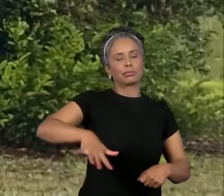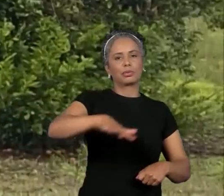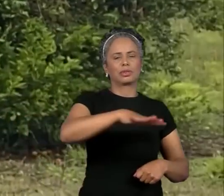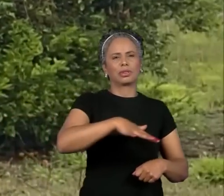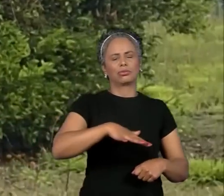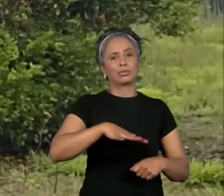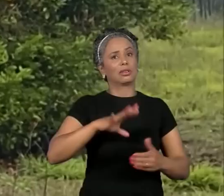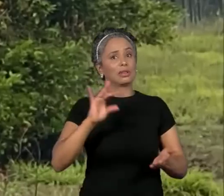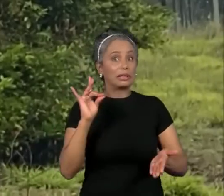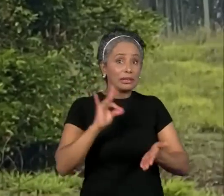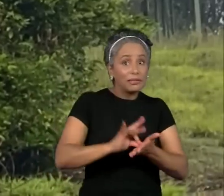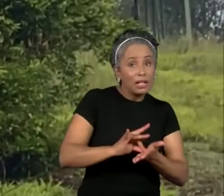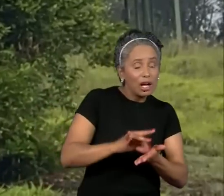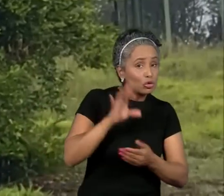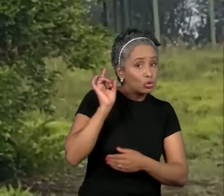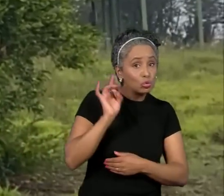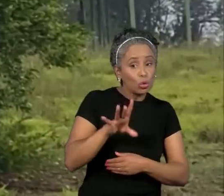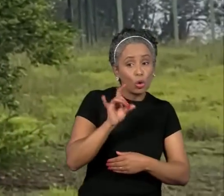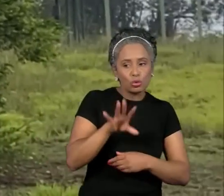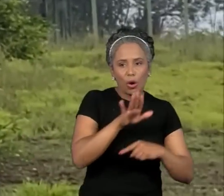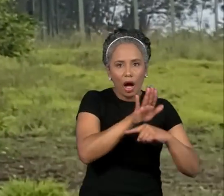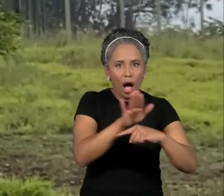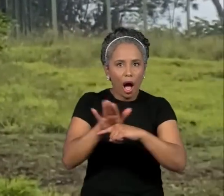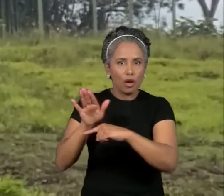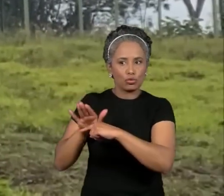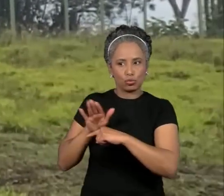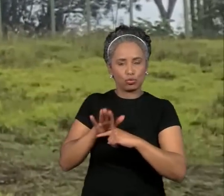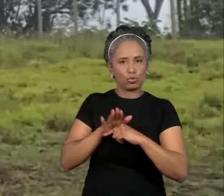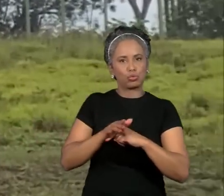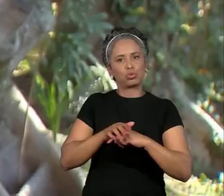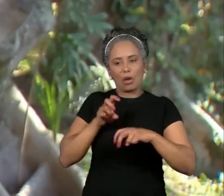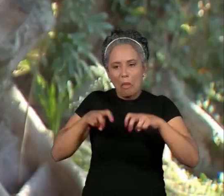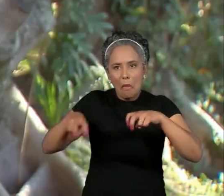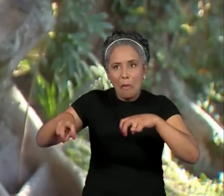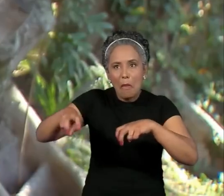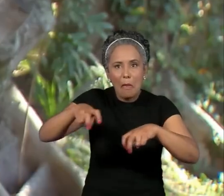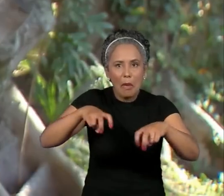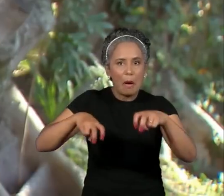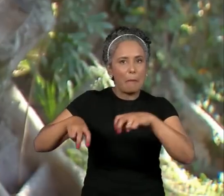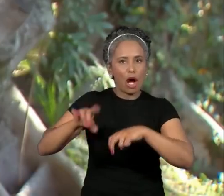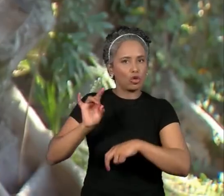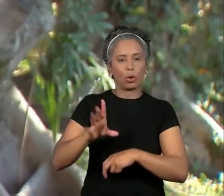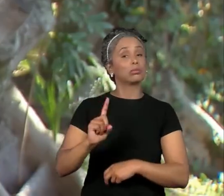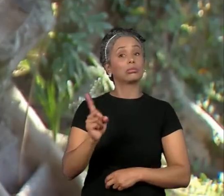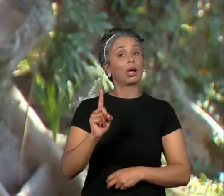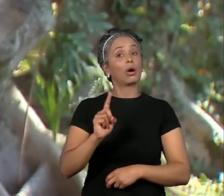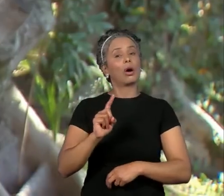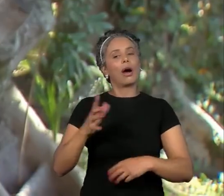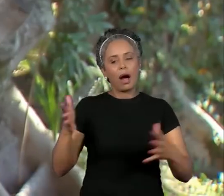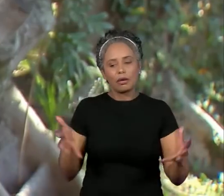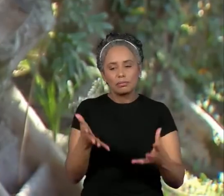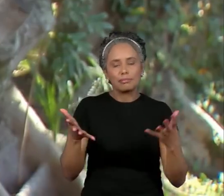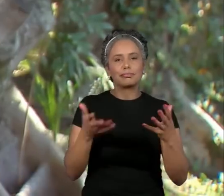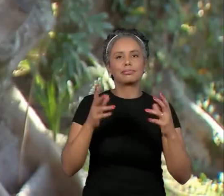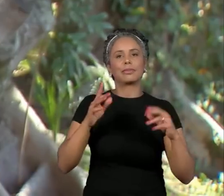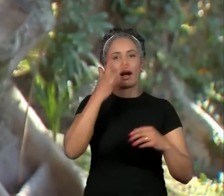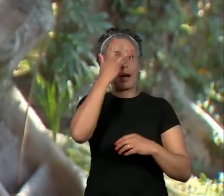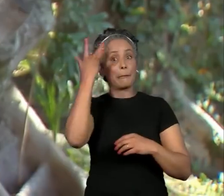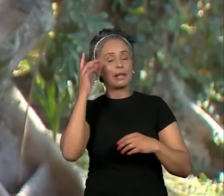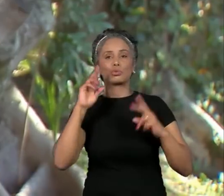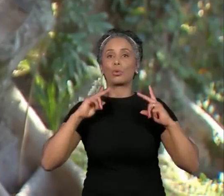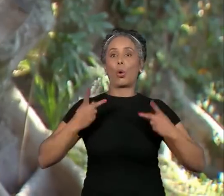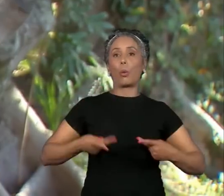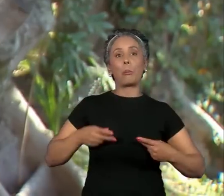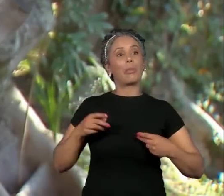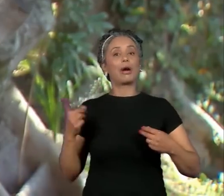está beneficiando só o indivíduo, você está trabalhando com a população, você está trazendo de volta um indivíduo que era importante para